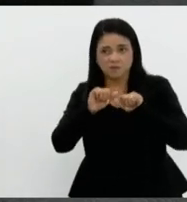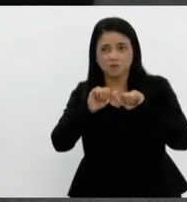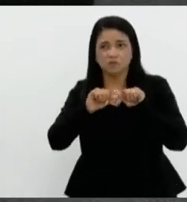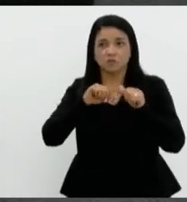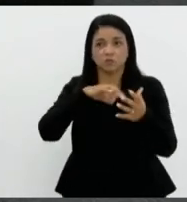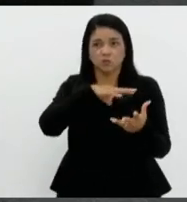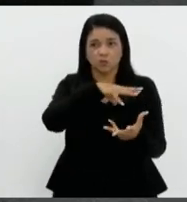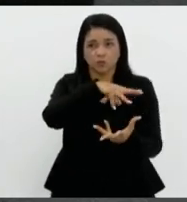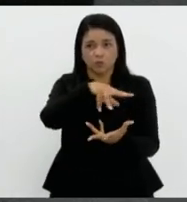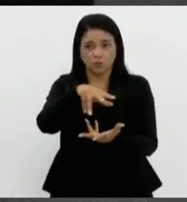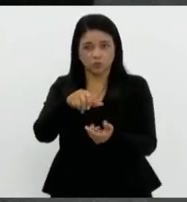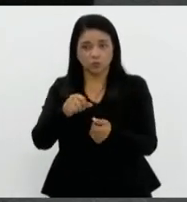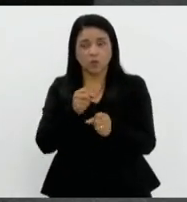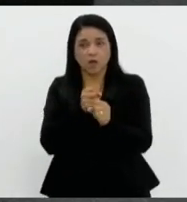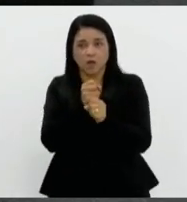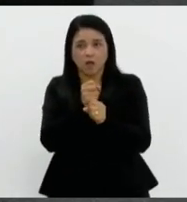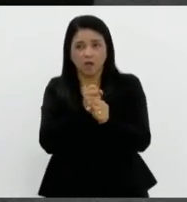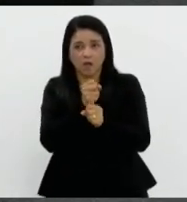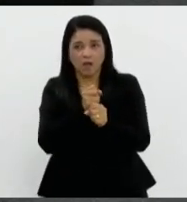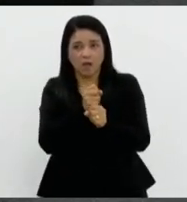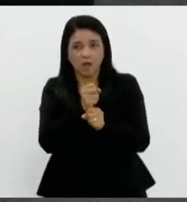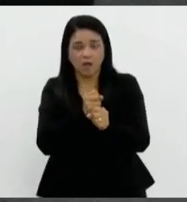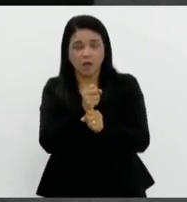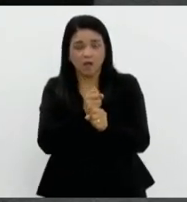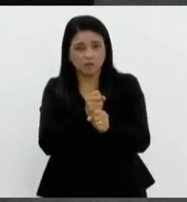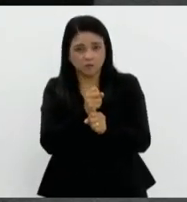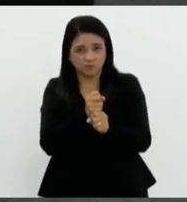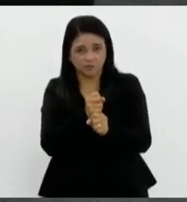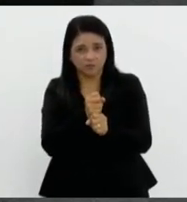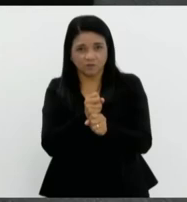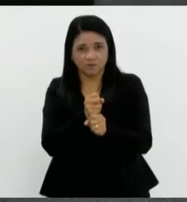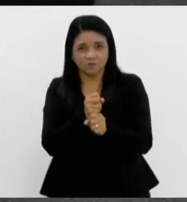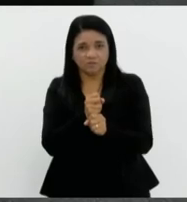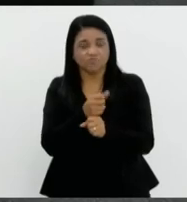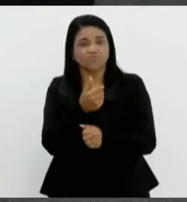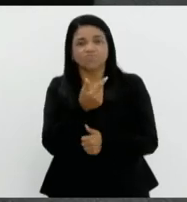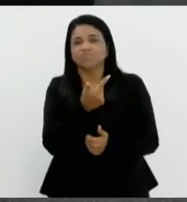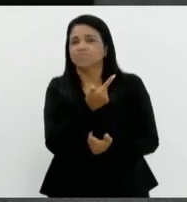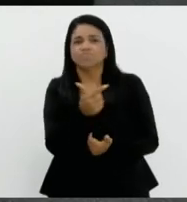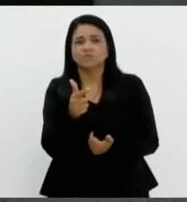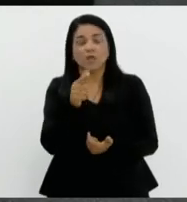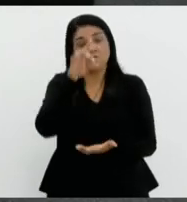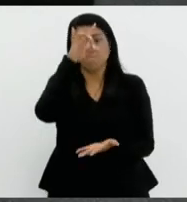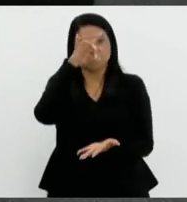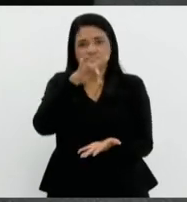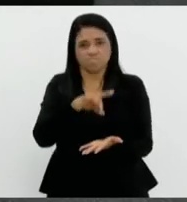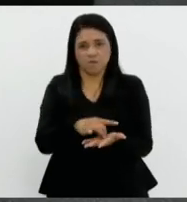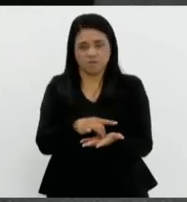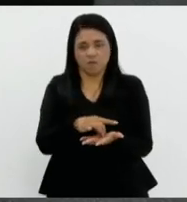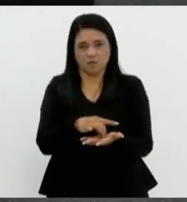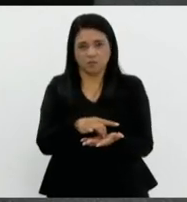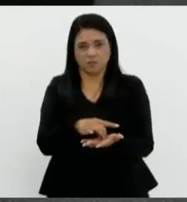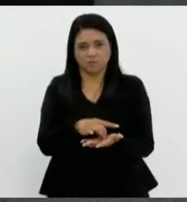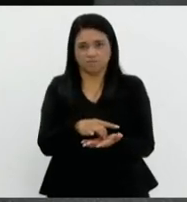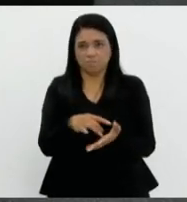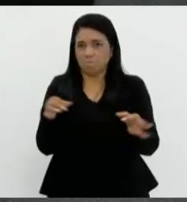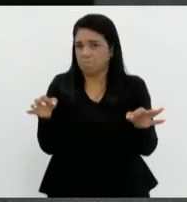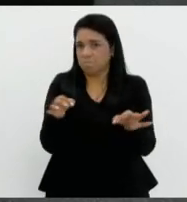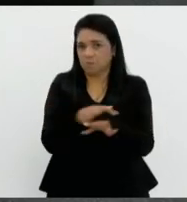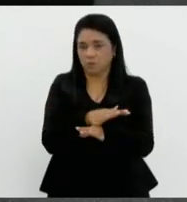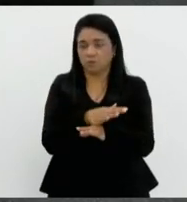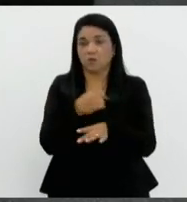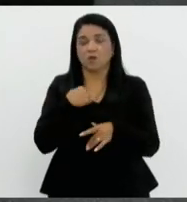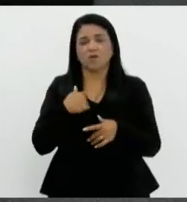pelos vários ângulos que se tem, até porque não existe verdade absoluta das coisas. Eu vejo